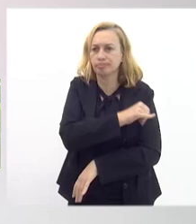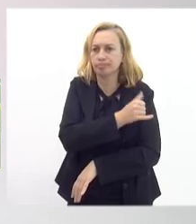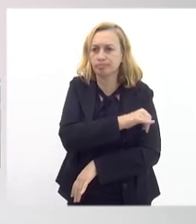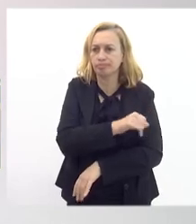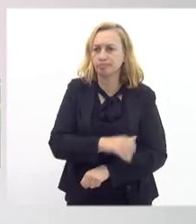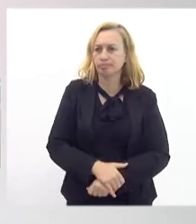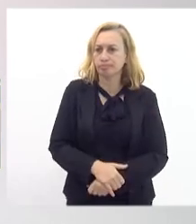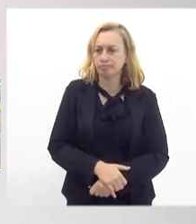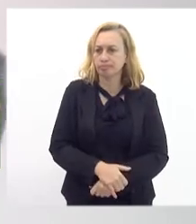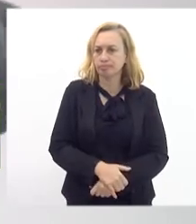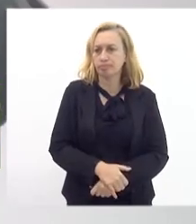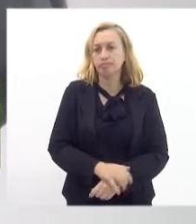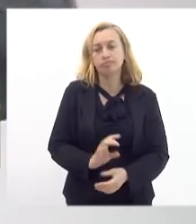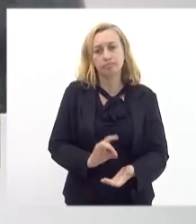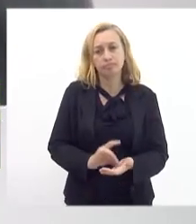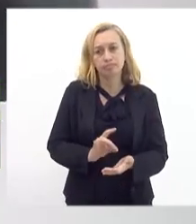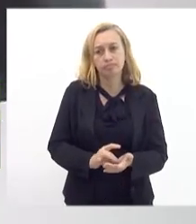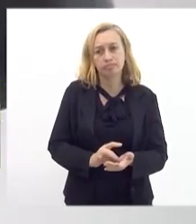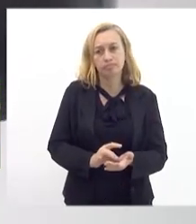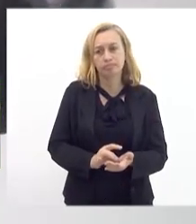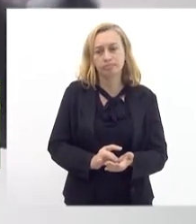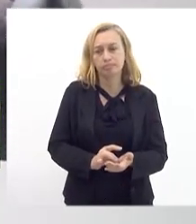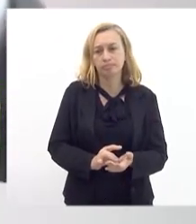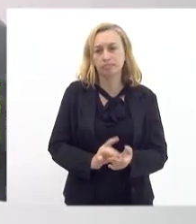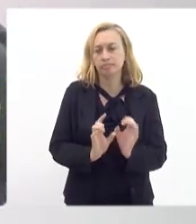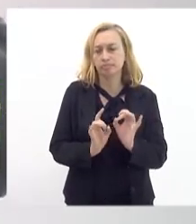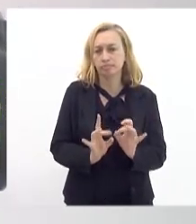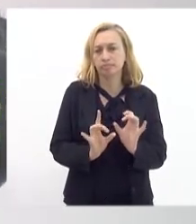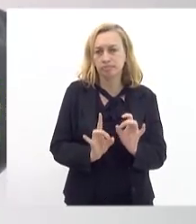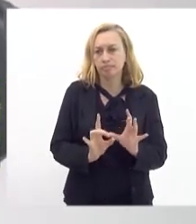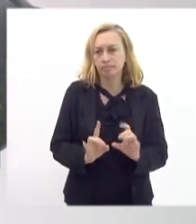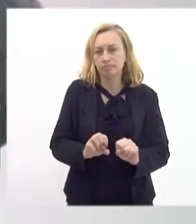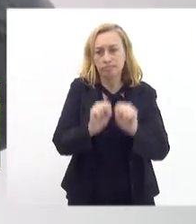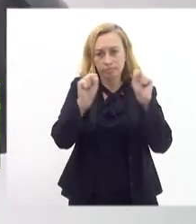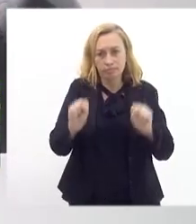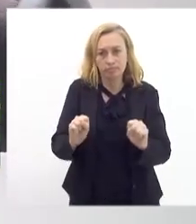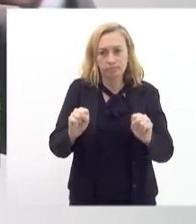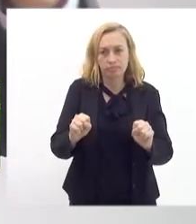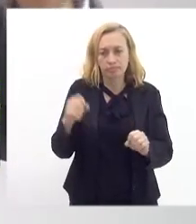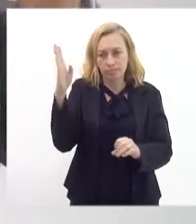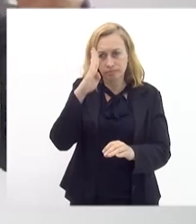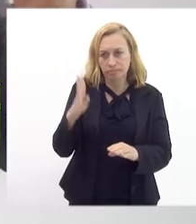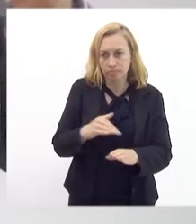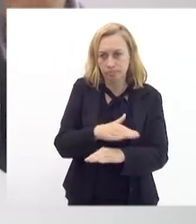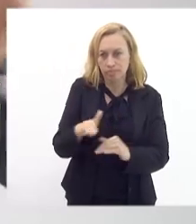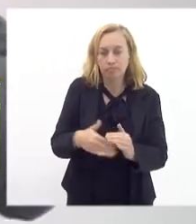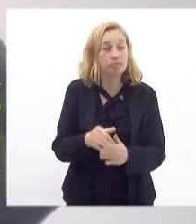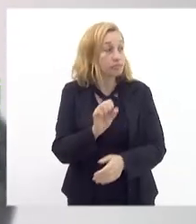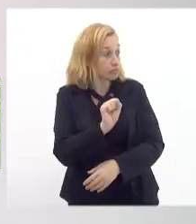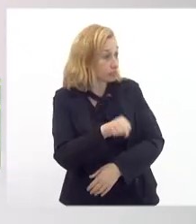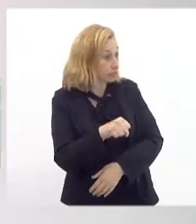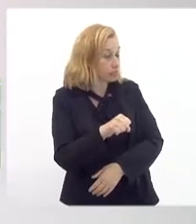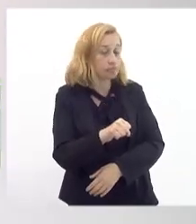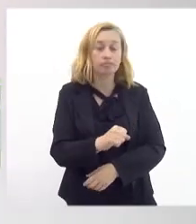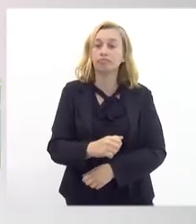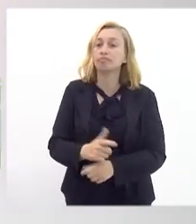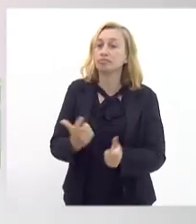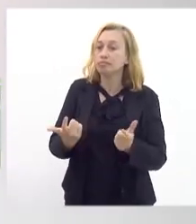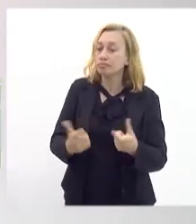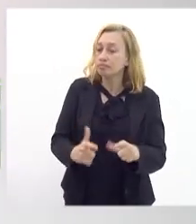de Janeiro tá vendendo pro sistema sistema é o Brasil inteiro a